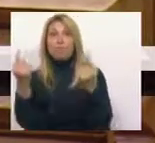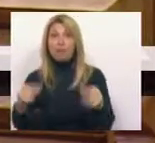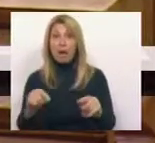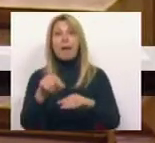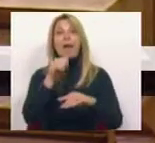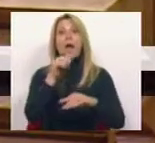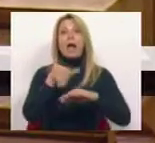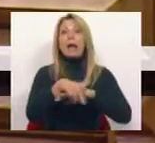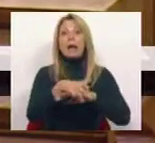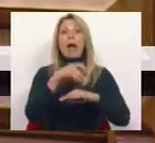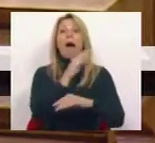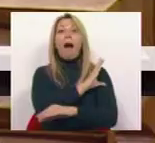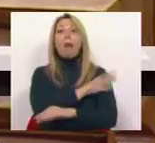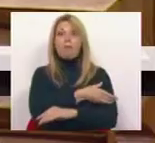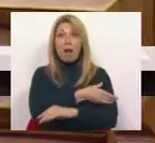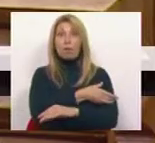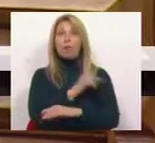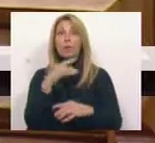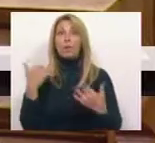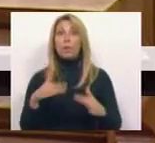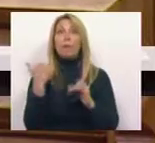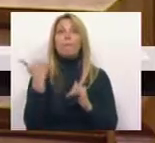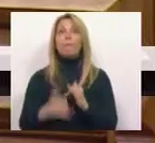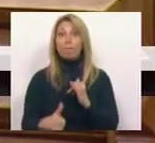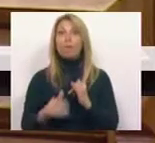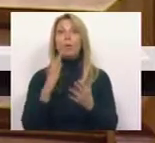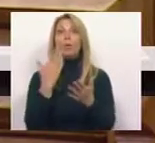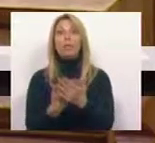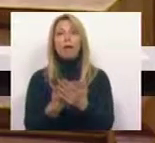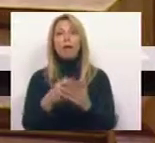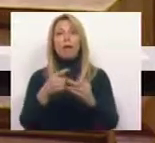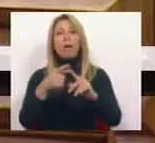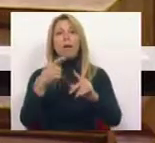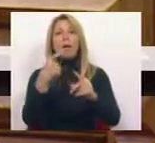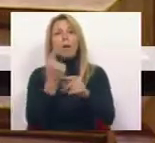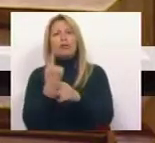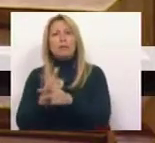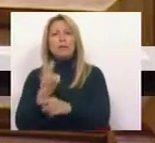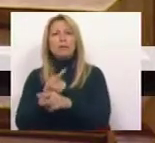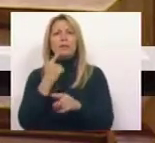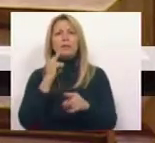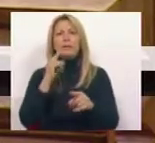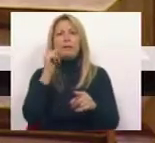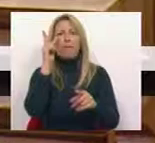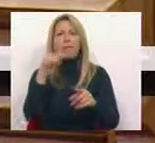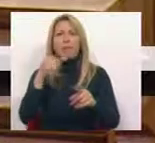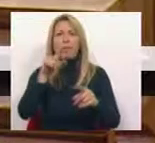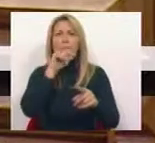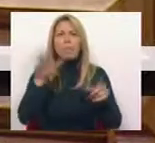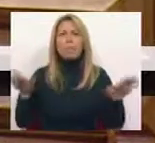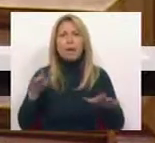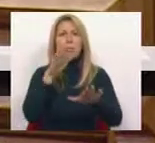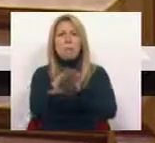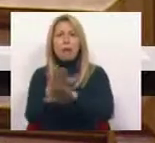é justamente uma clara ameaça à sua biodiversidade, criando designadamente condições muito desfavoráveis